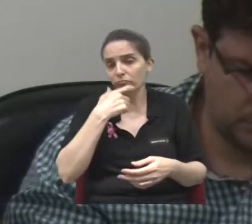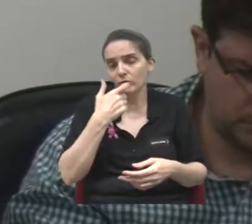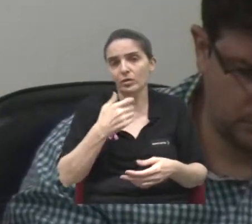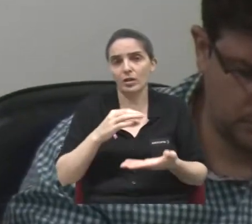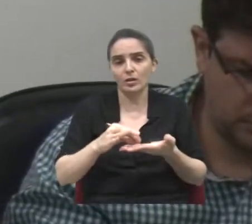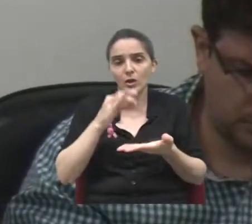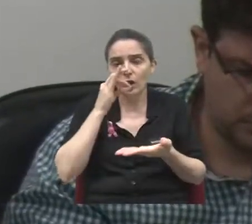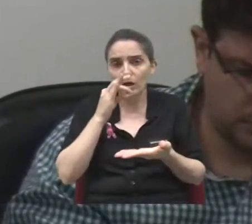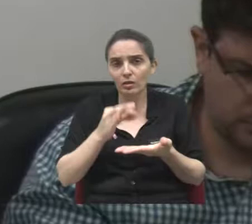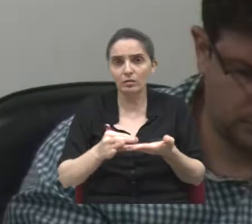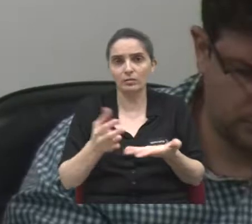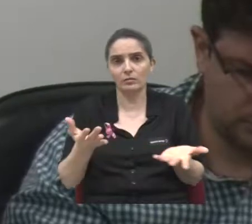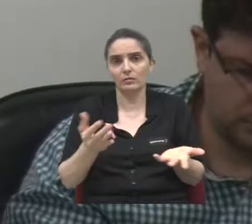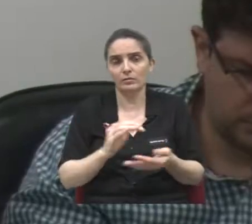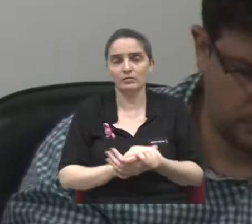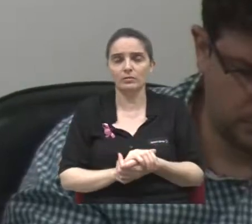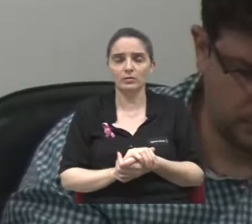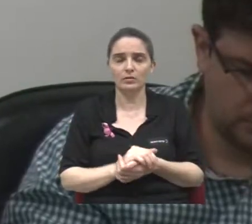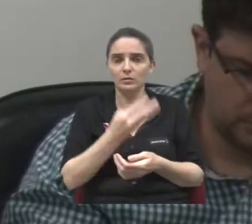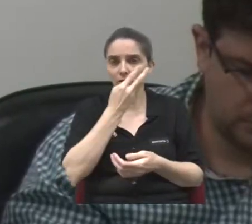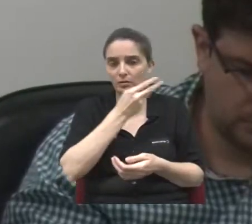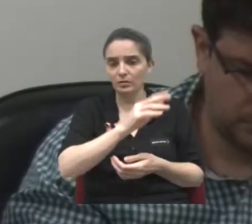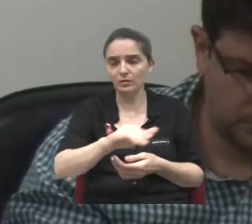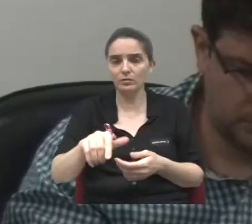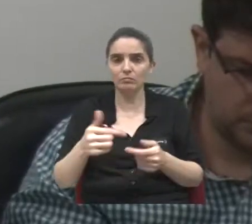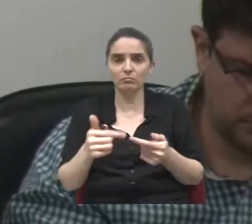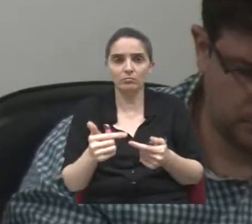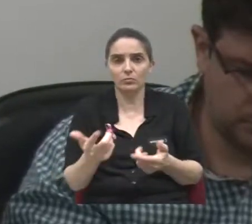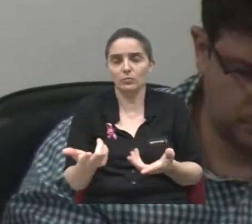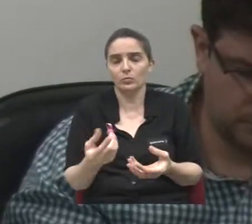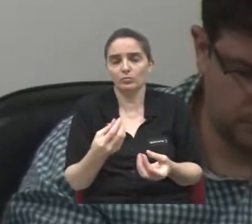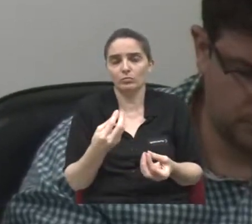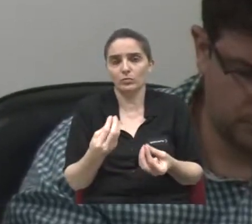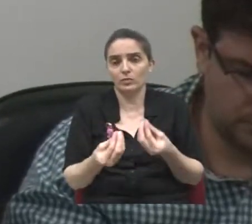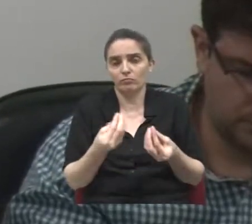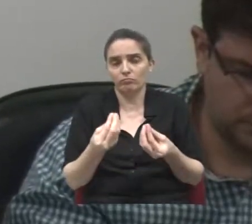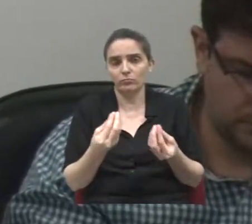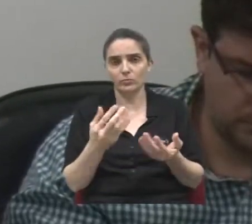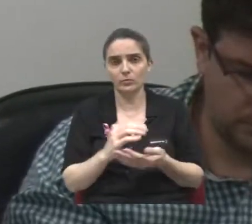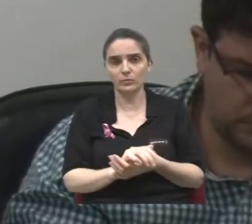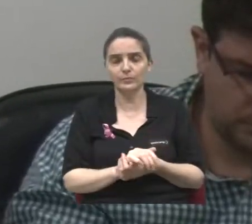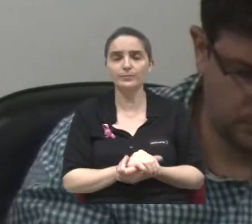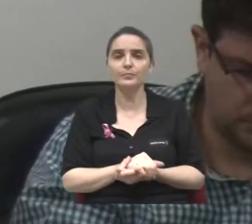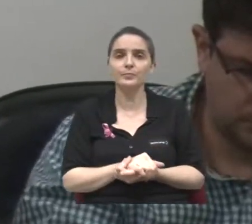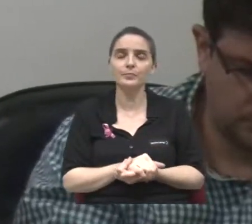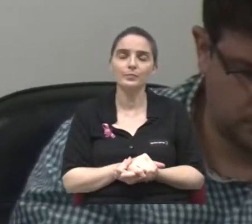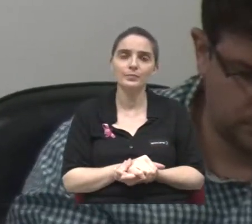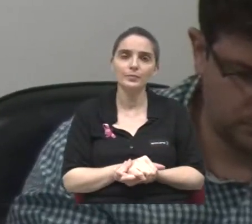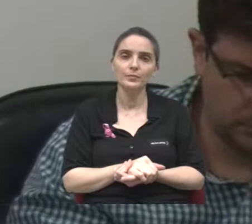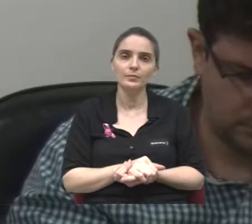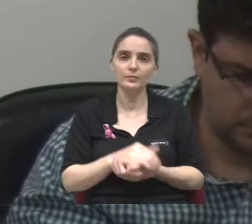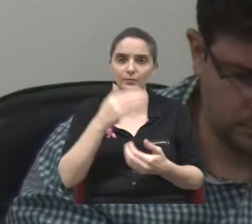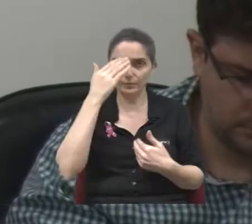crianças que não têm condições, para não passar o que passaram, essa situação que eu vi lá hoje. Obrigado, senhor